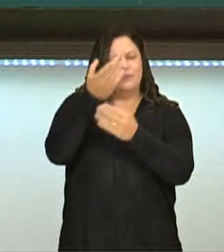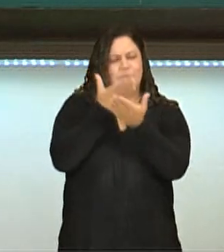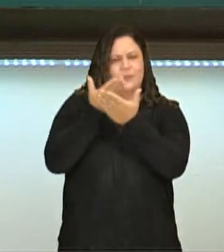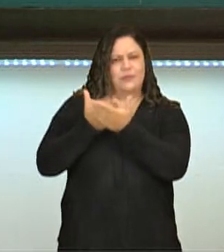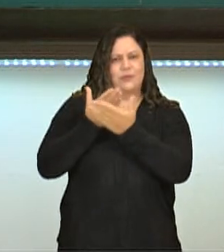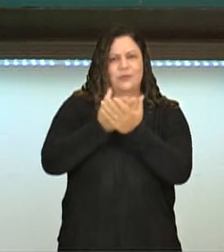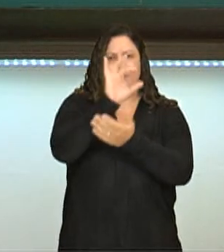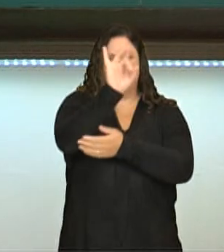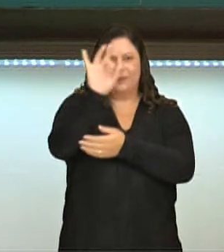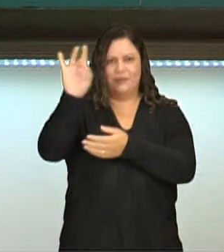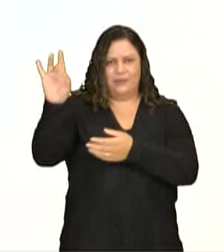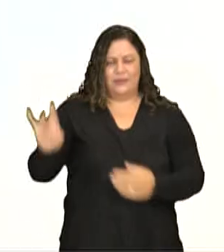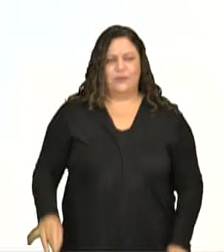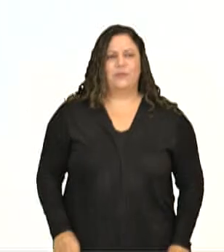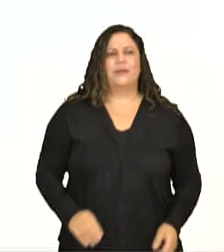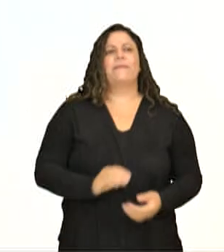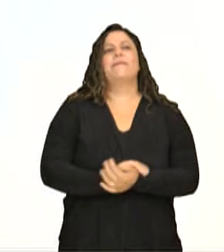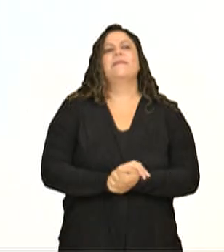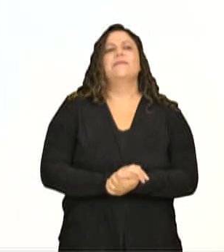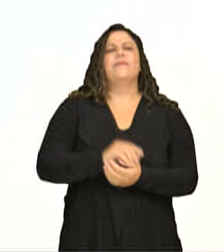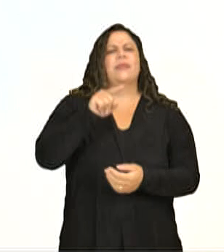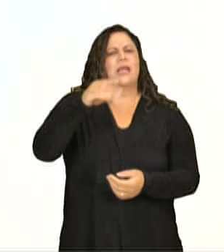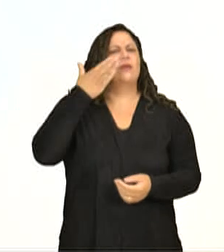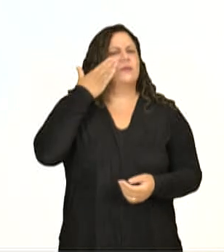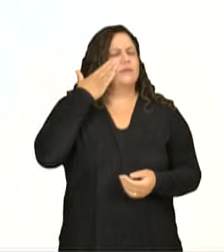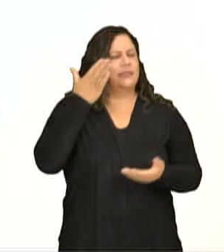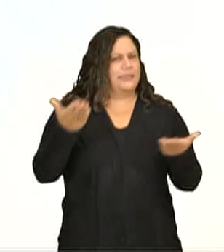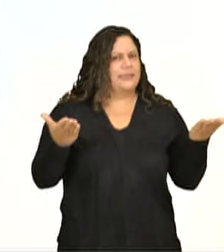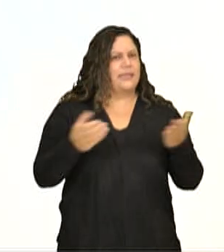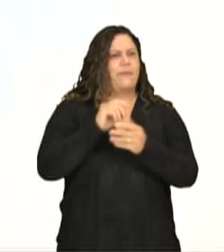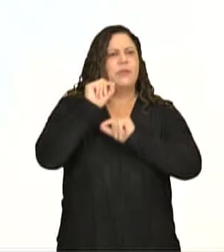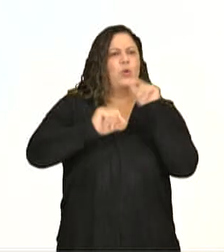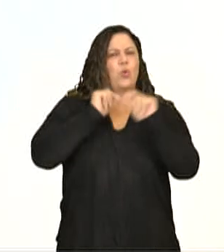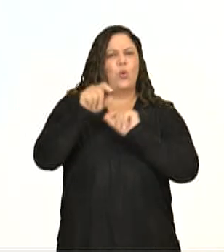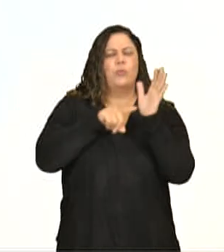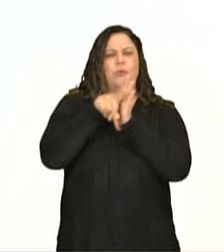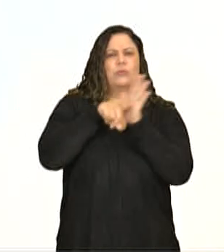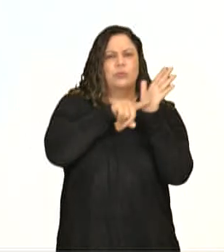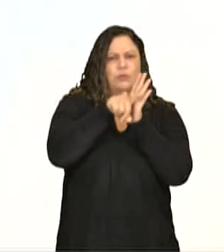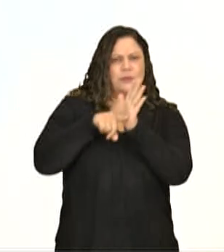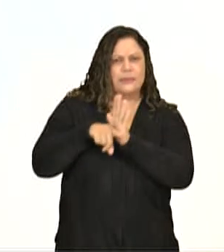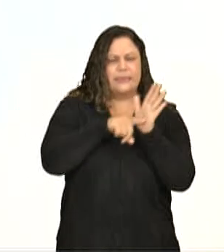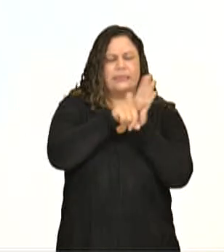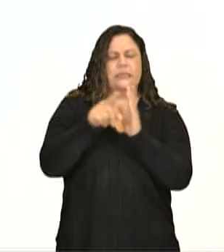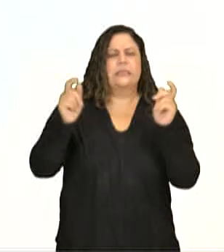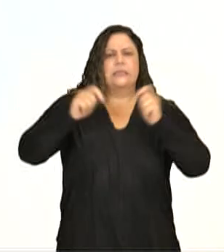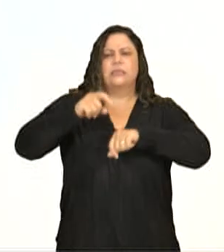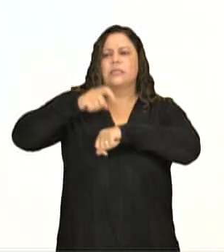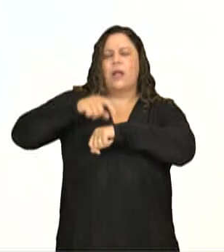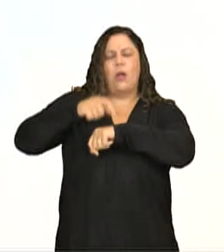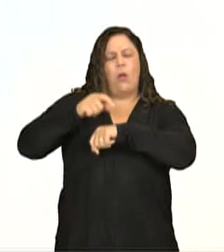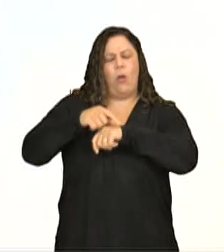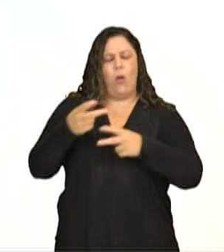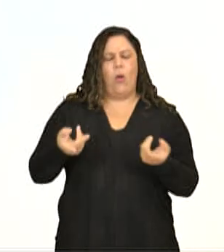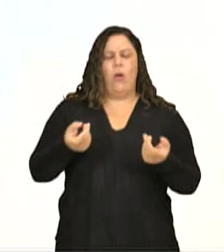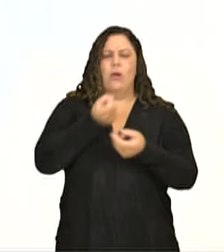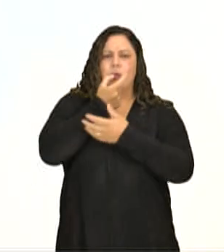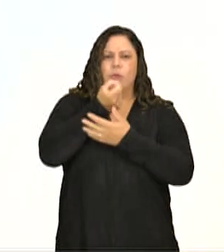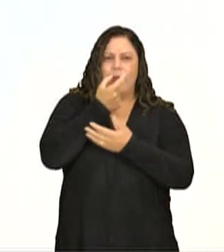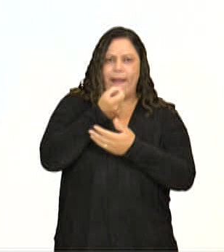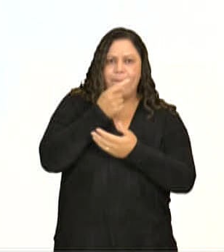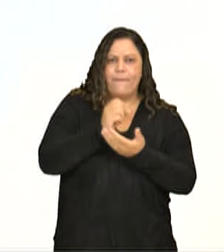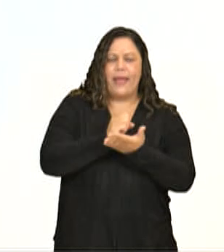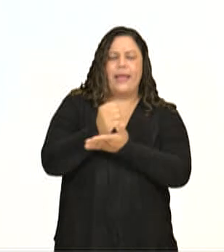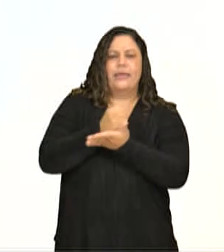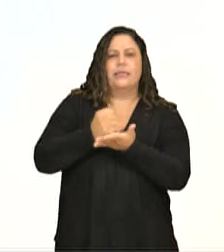aí, fica tranquilo. Eu sei que você sabe, como que um cientista, na hora que ele vai produzir um medicamento novo,